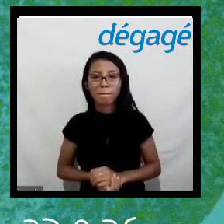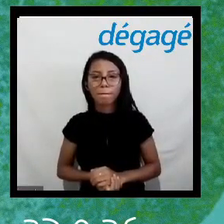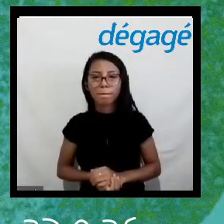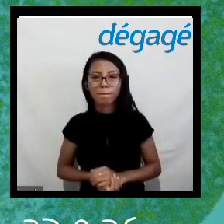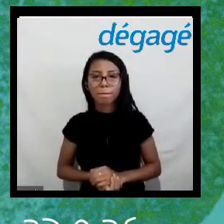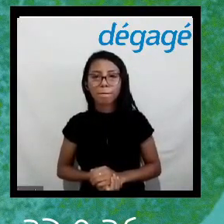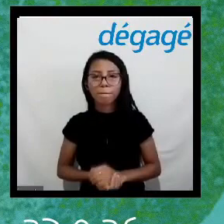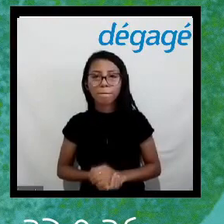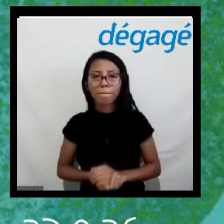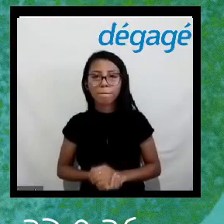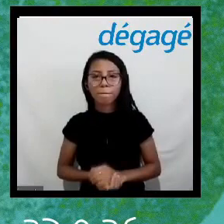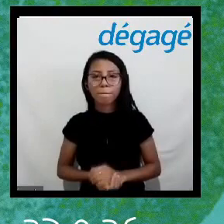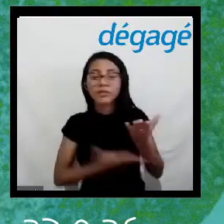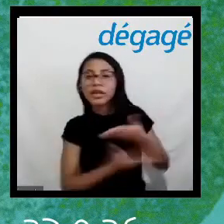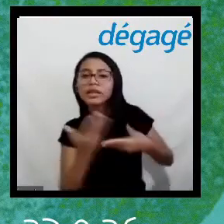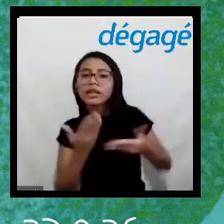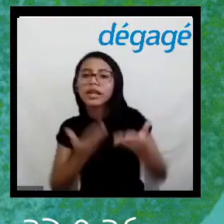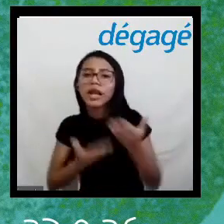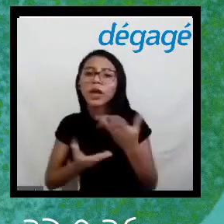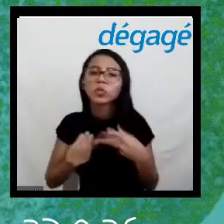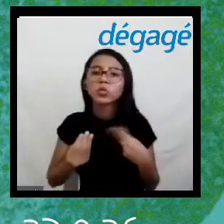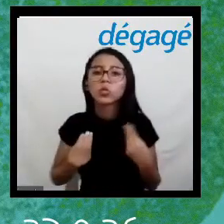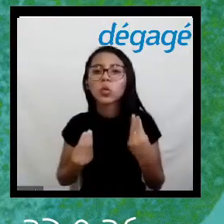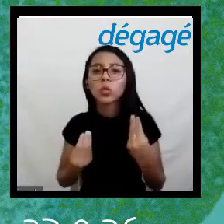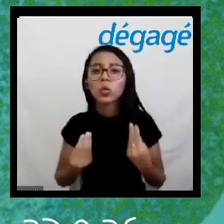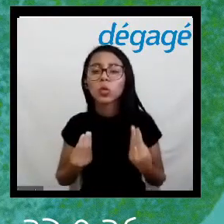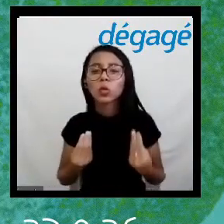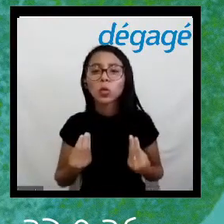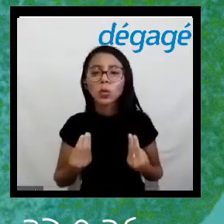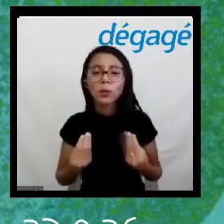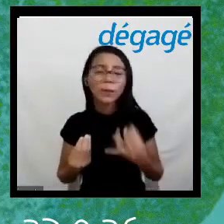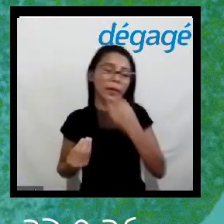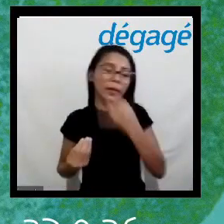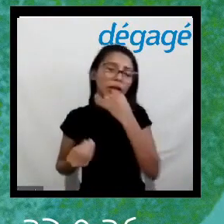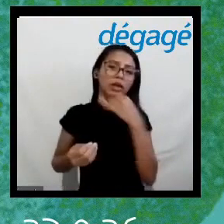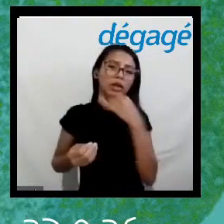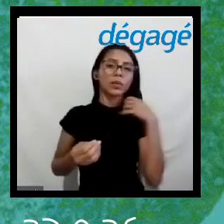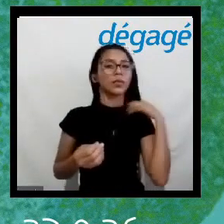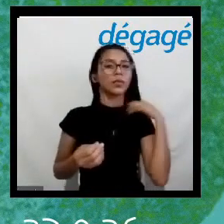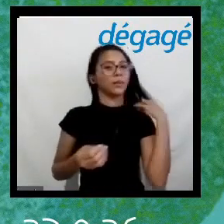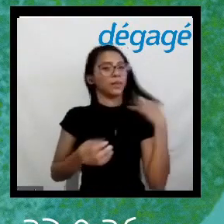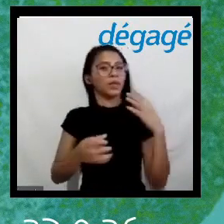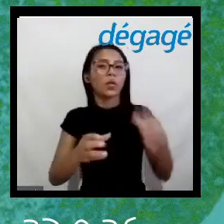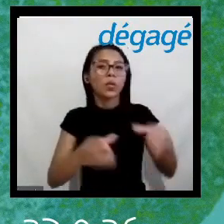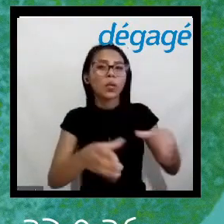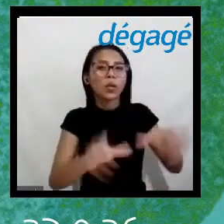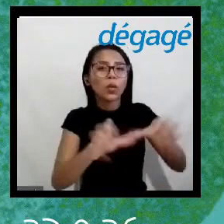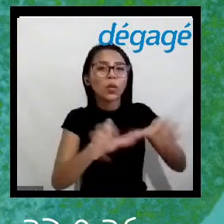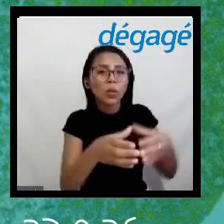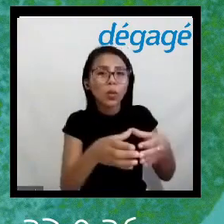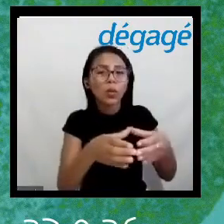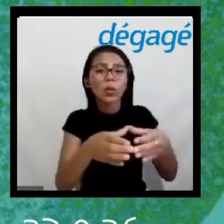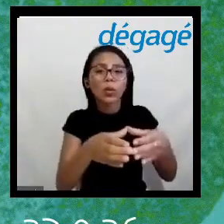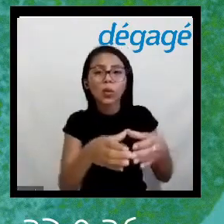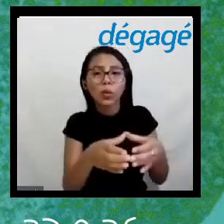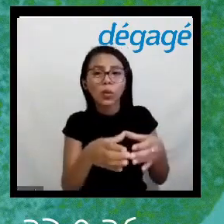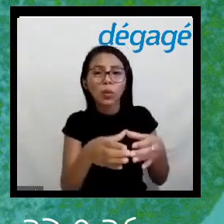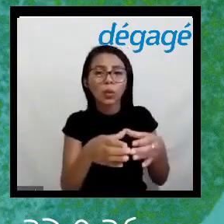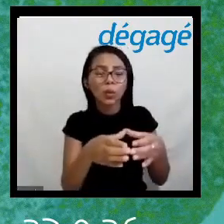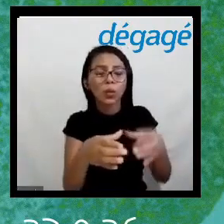interagindo de uma forma como se interage, por exemplo, numa banda, né, musical ali. Todos numa banda musical, né, estariam